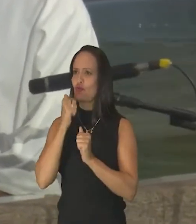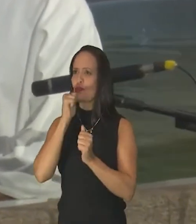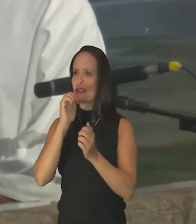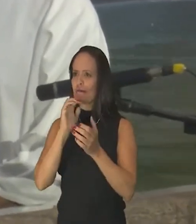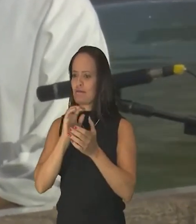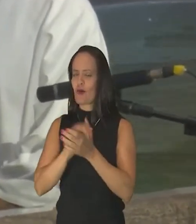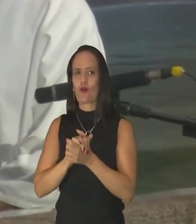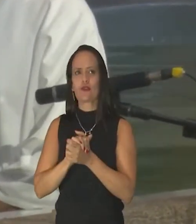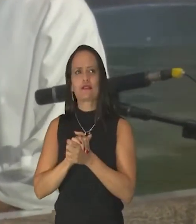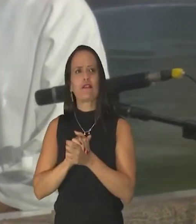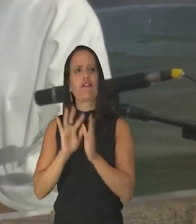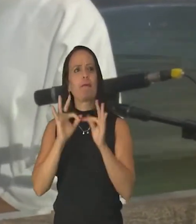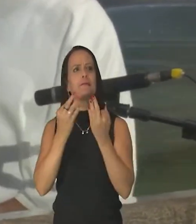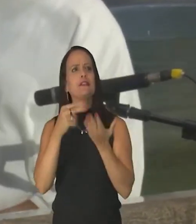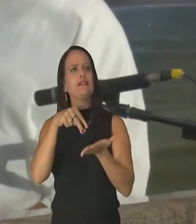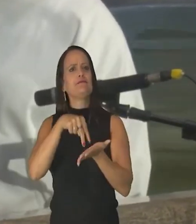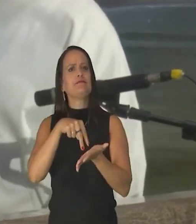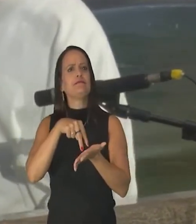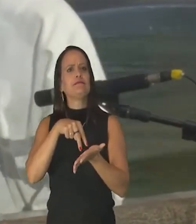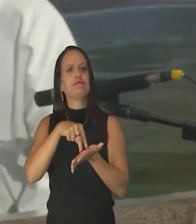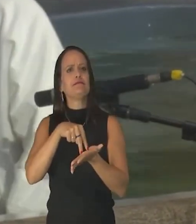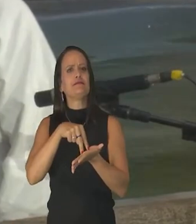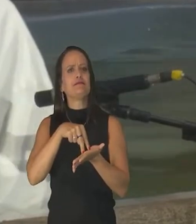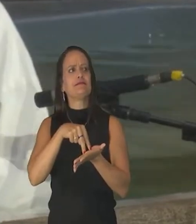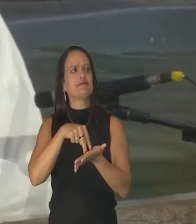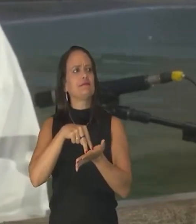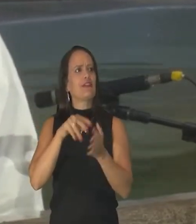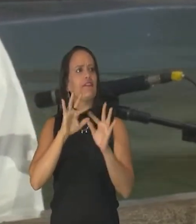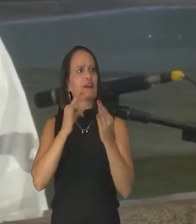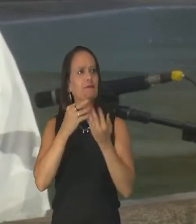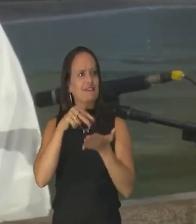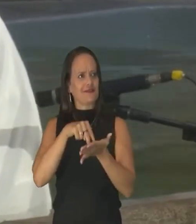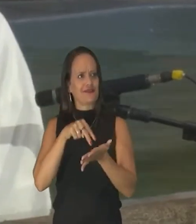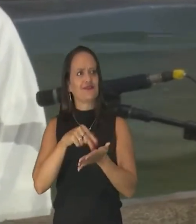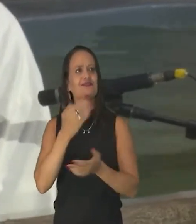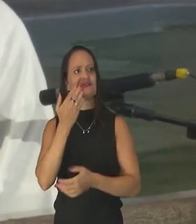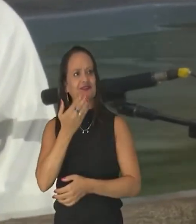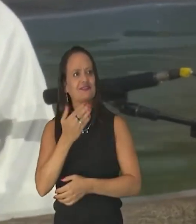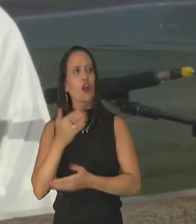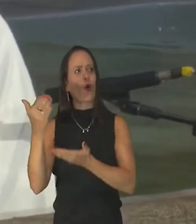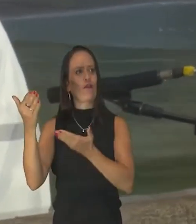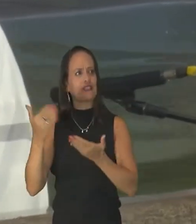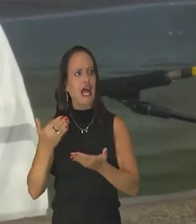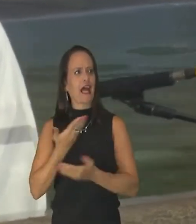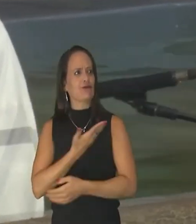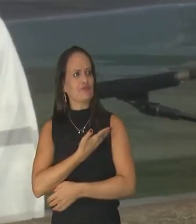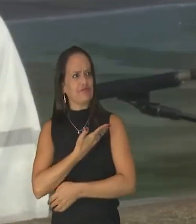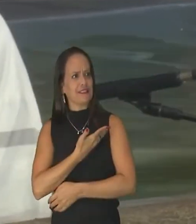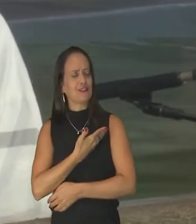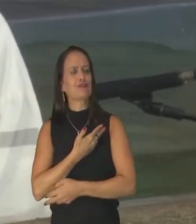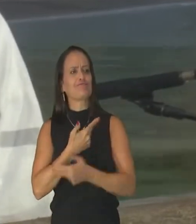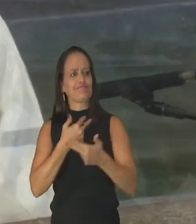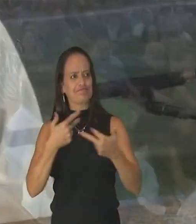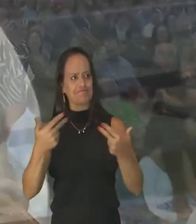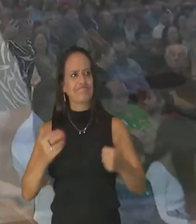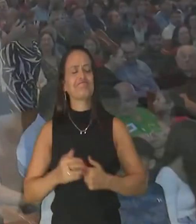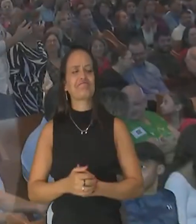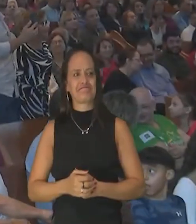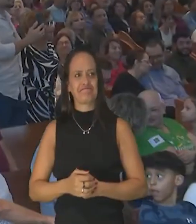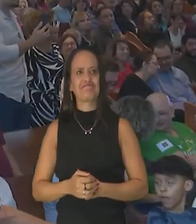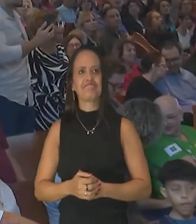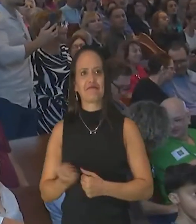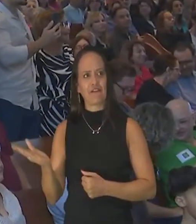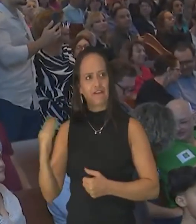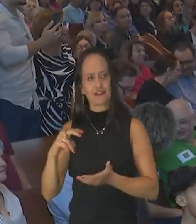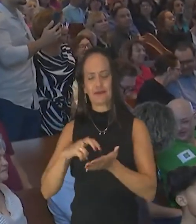esposa. Gostaria que os familiares do Armindo se colocassem de pé, seus convidados, parentes, amigos que vieram aqui nesta